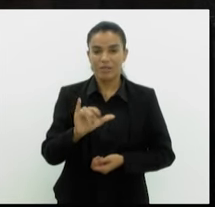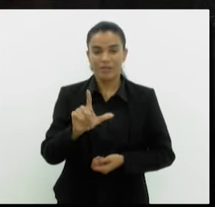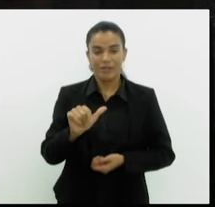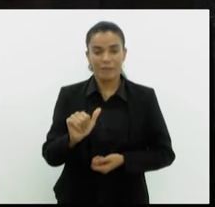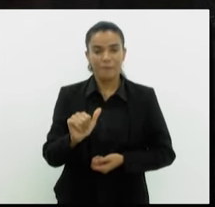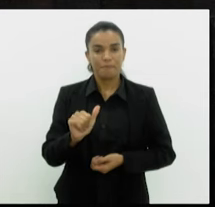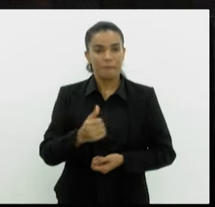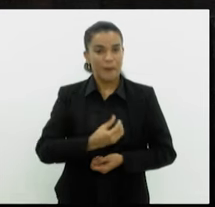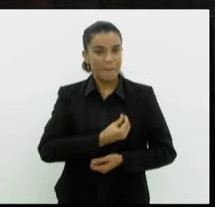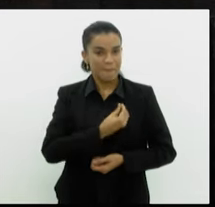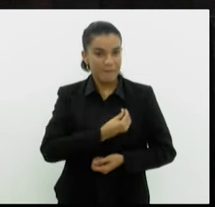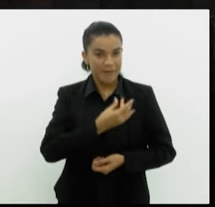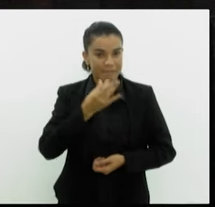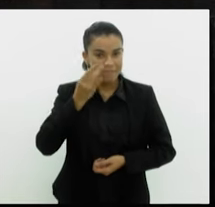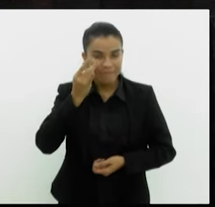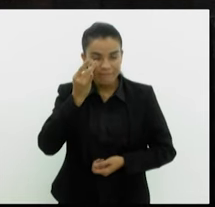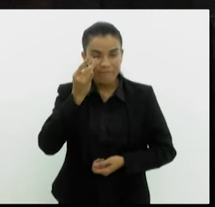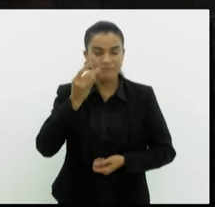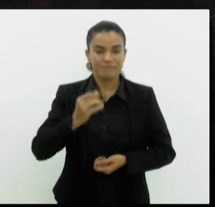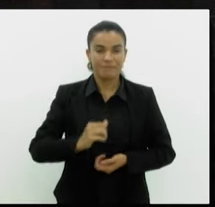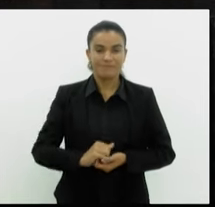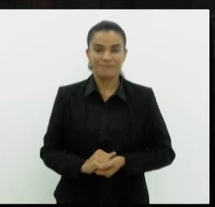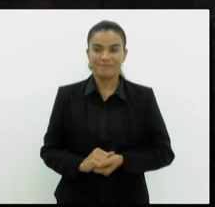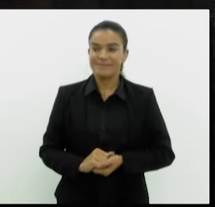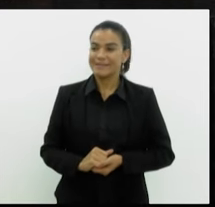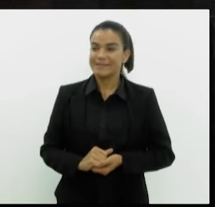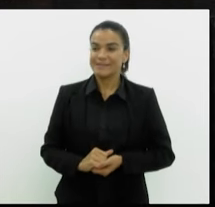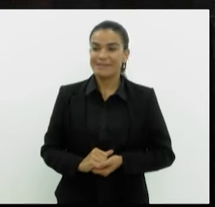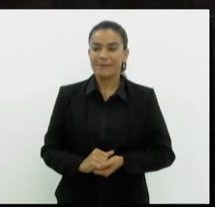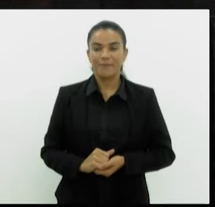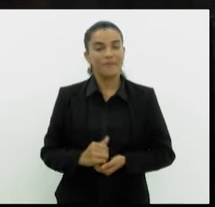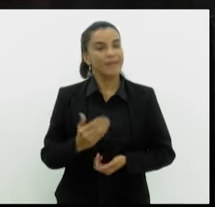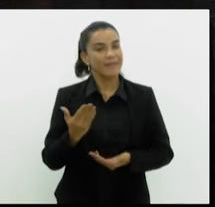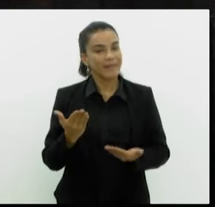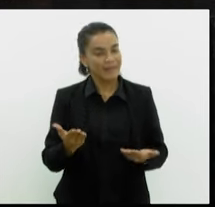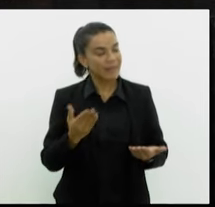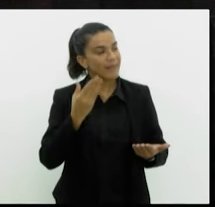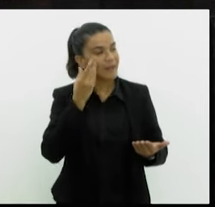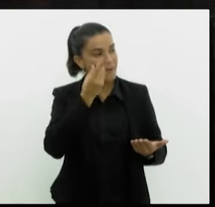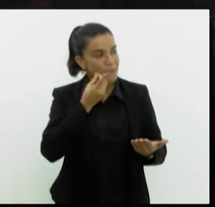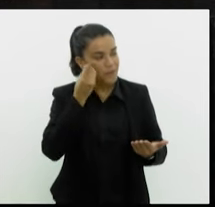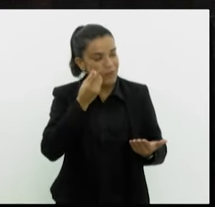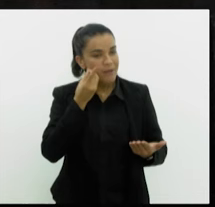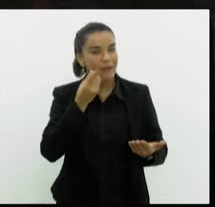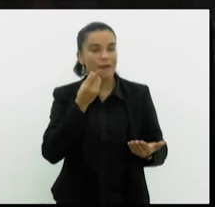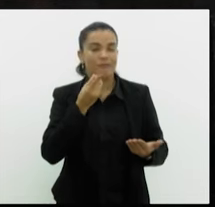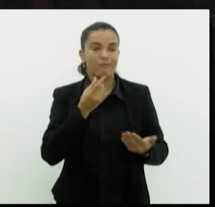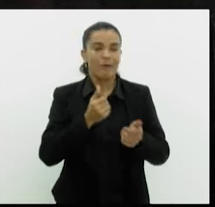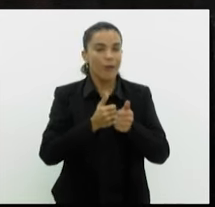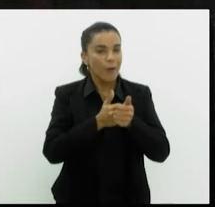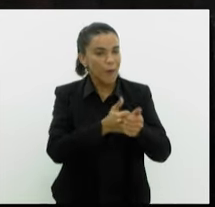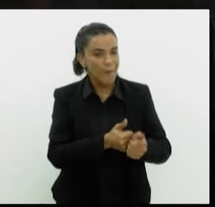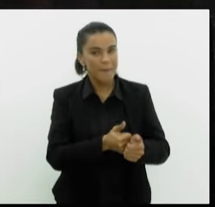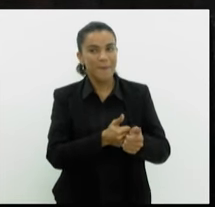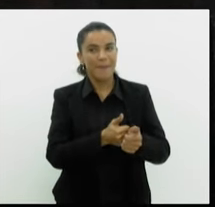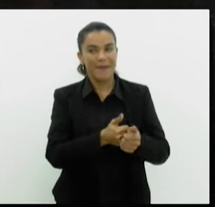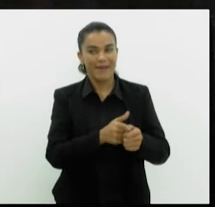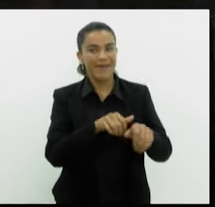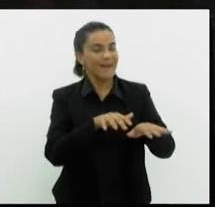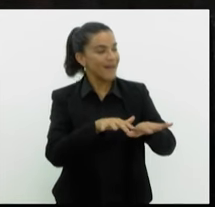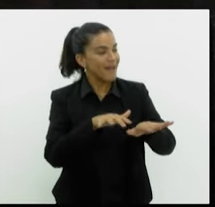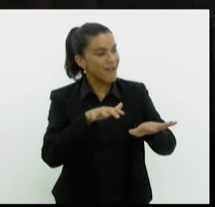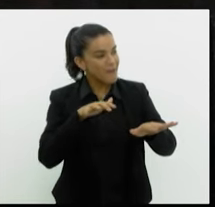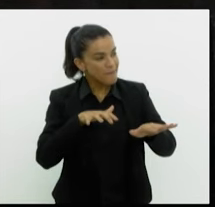acompanham presencialmente, senhoras e senhores deputados que nos acompanham de forma